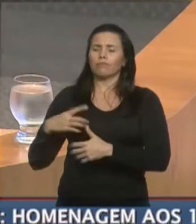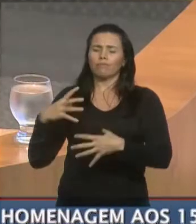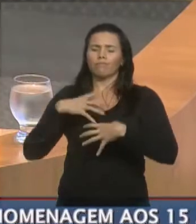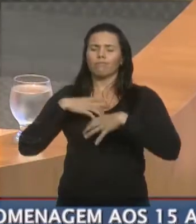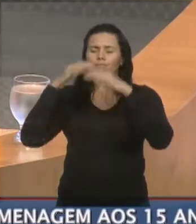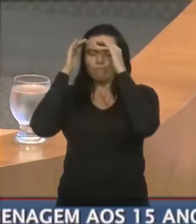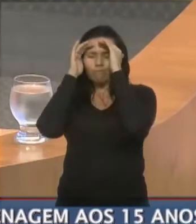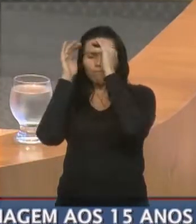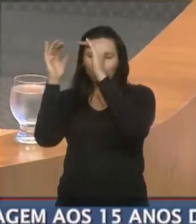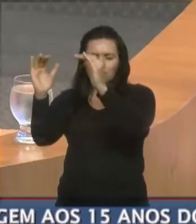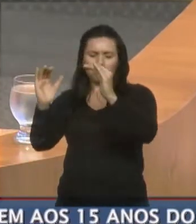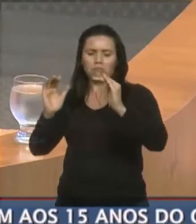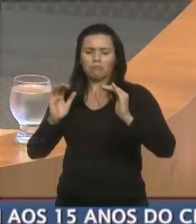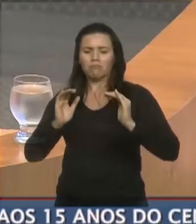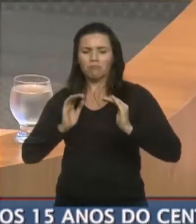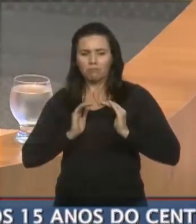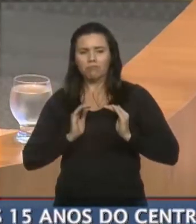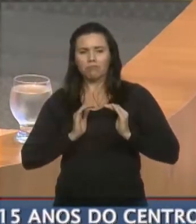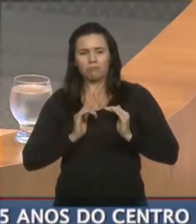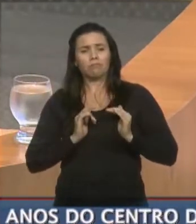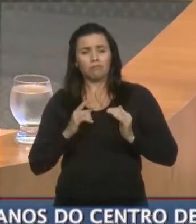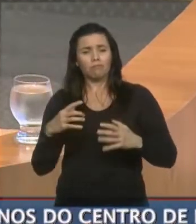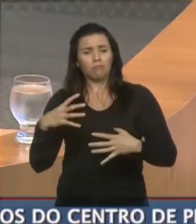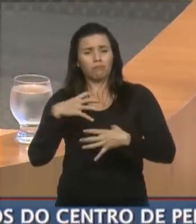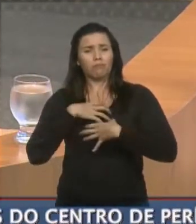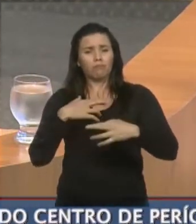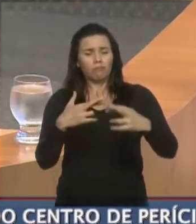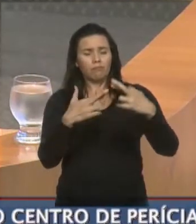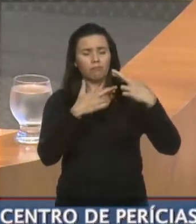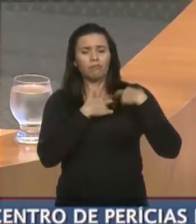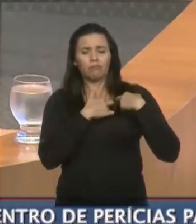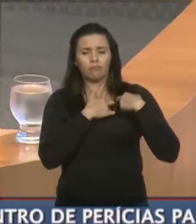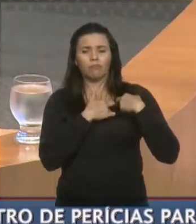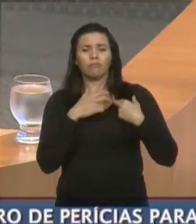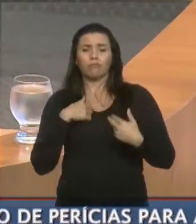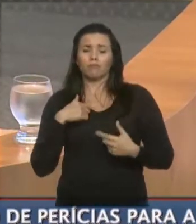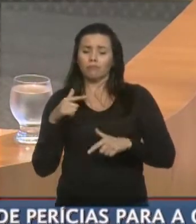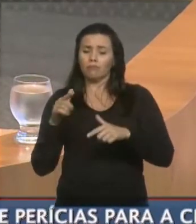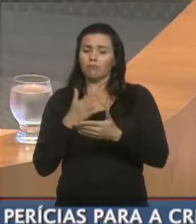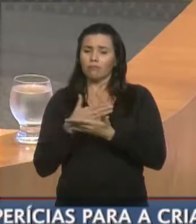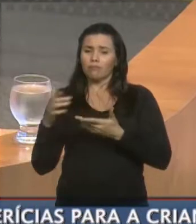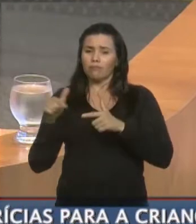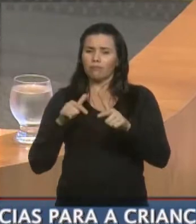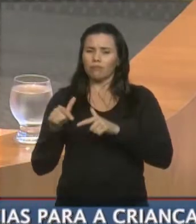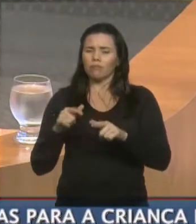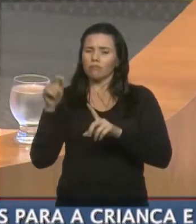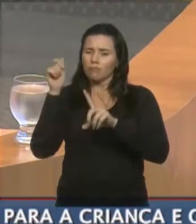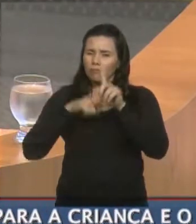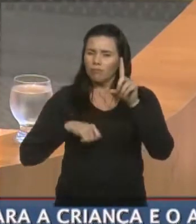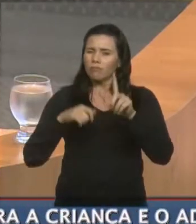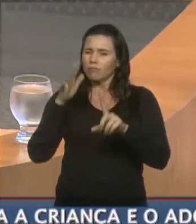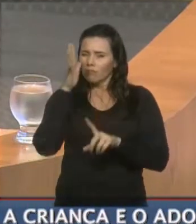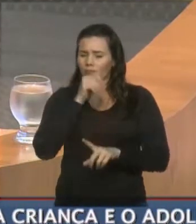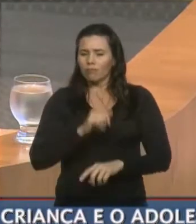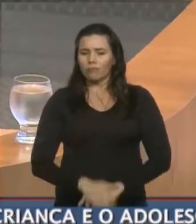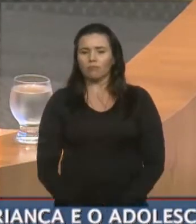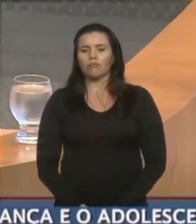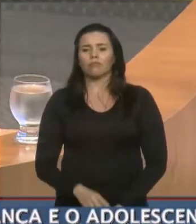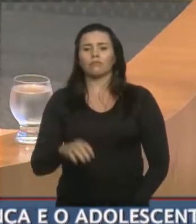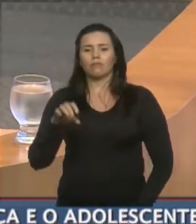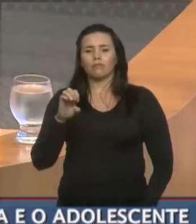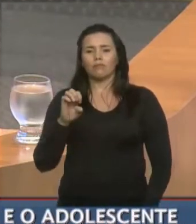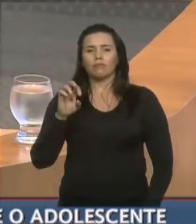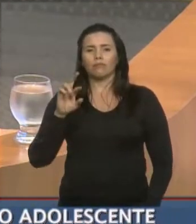tão de grande responsabilidade há quase um mês. A senhora Érica Brito, presidente da Associação da